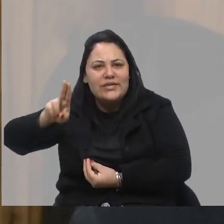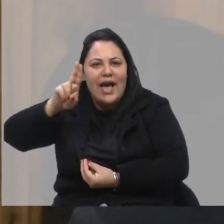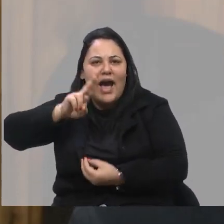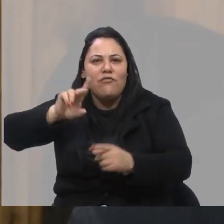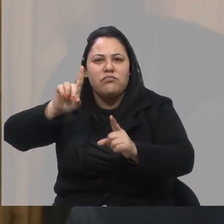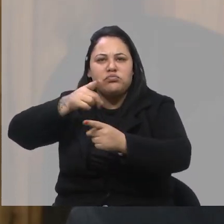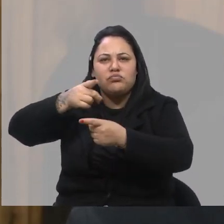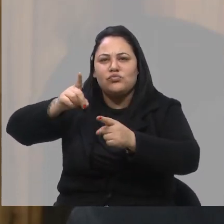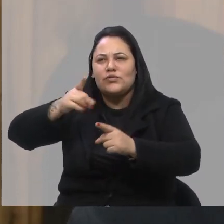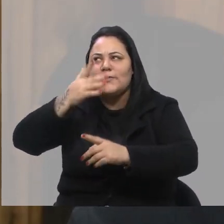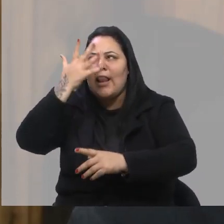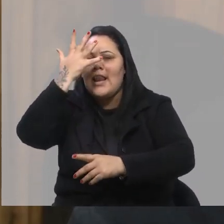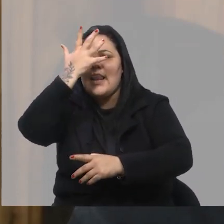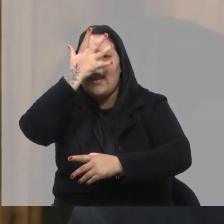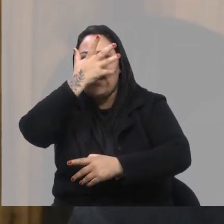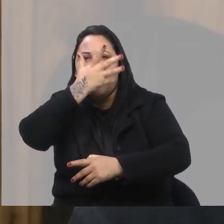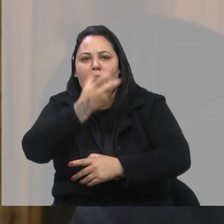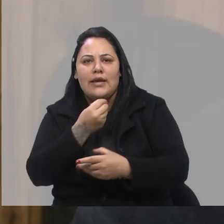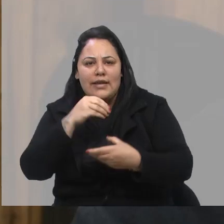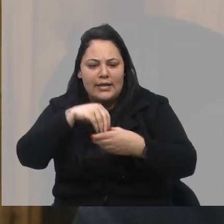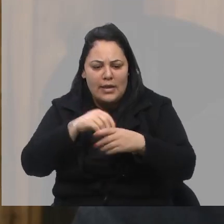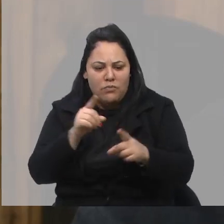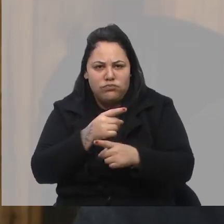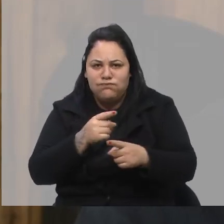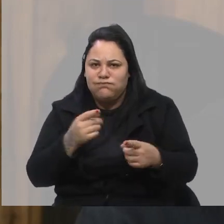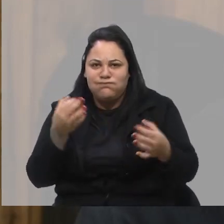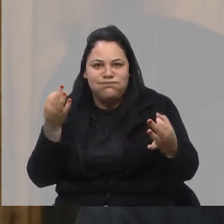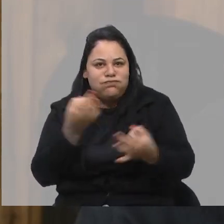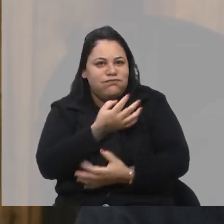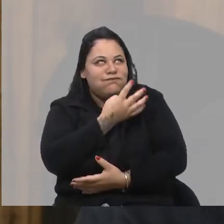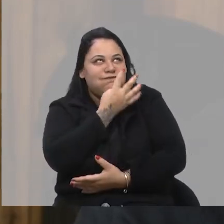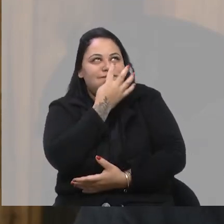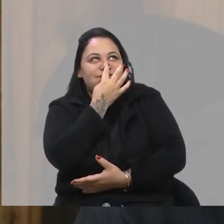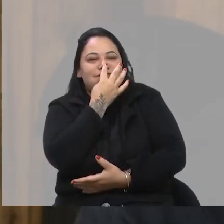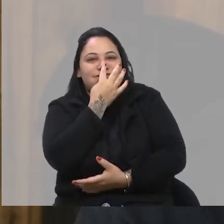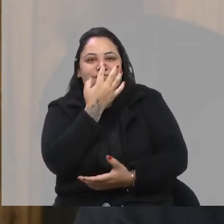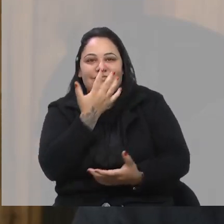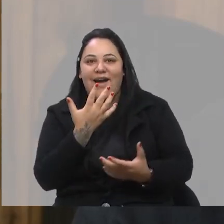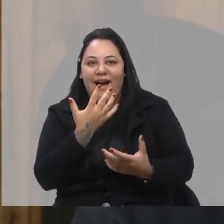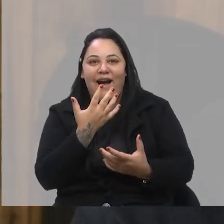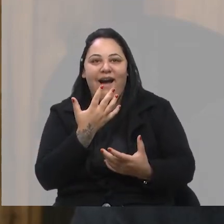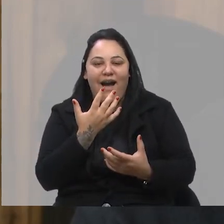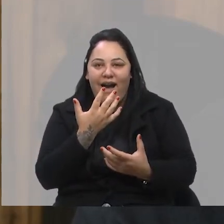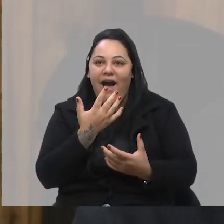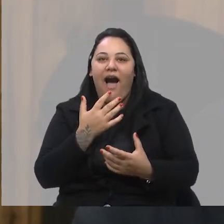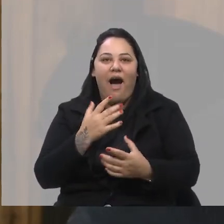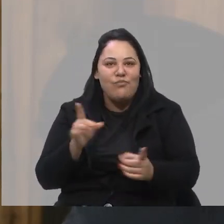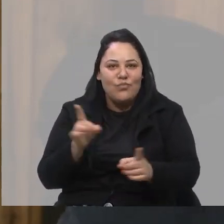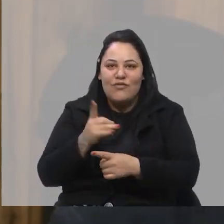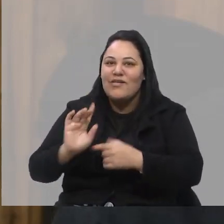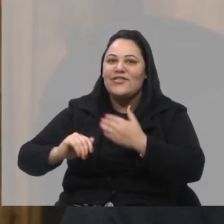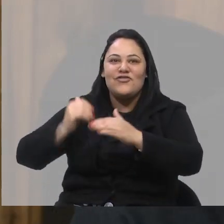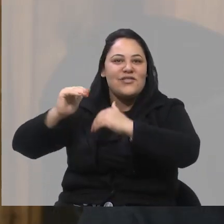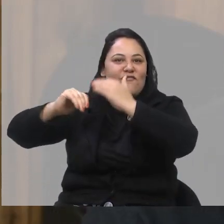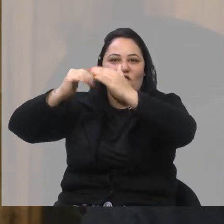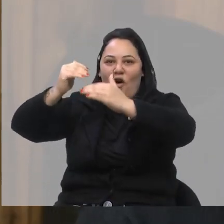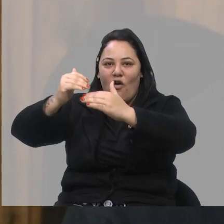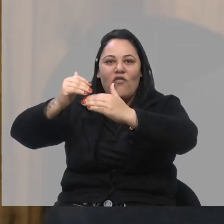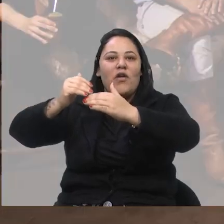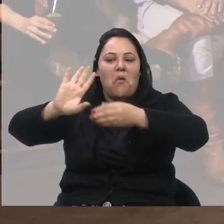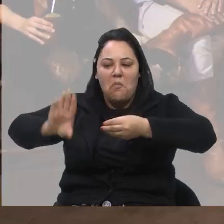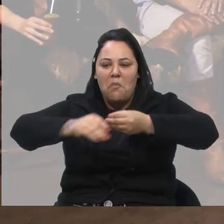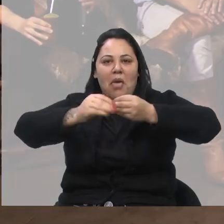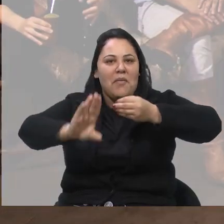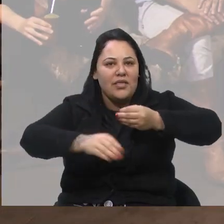bonitas nas músicas, né? Então é incrível, né? Incrível ver como a música ela pode evoluir ao decorrer do tempo, né? Através de outros gêneros